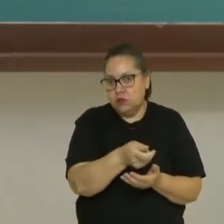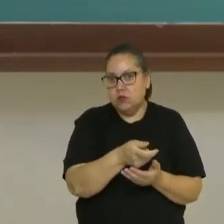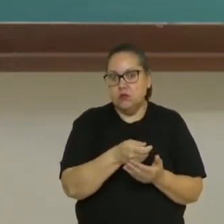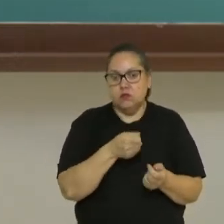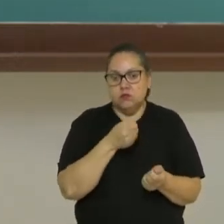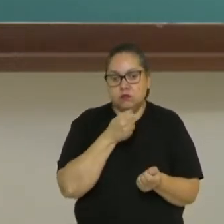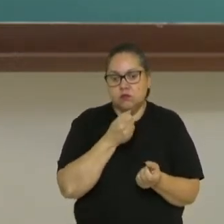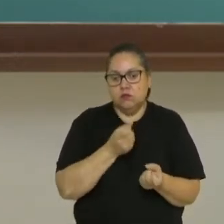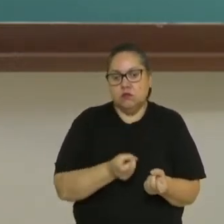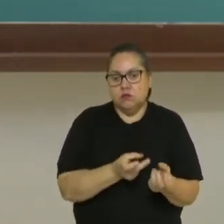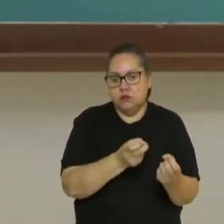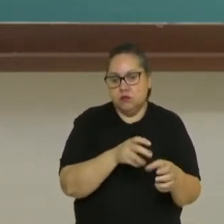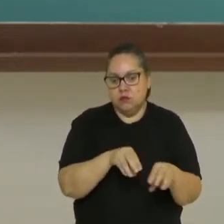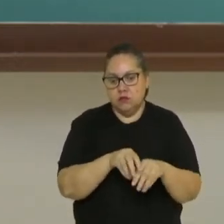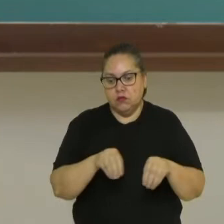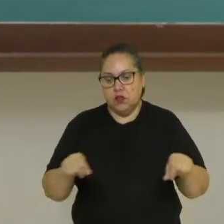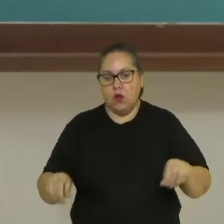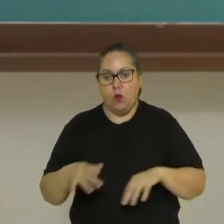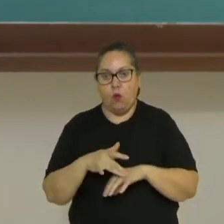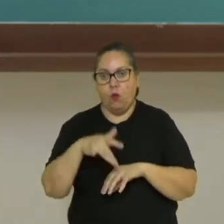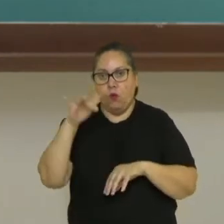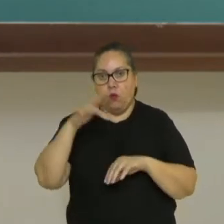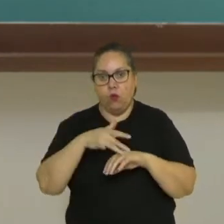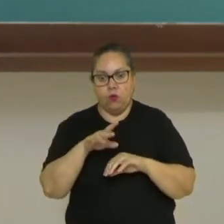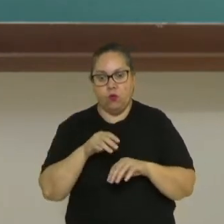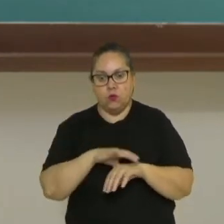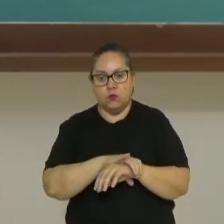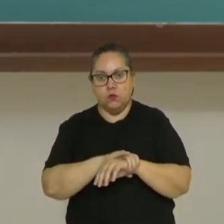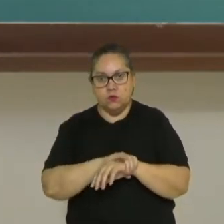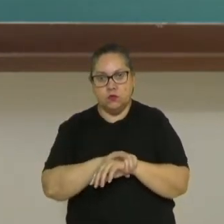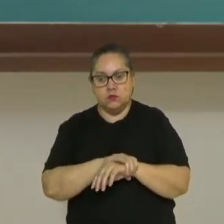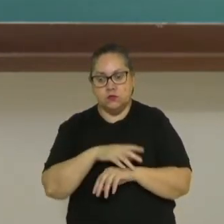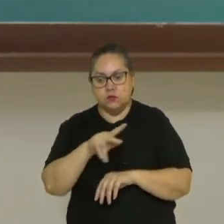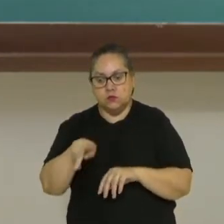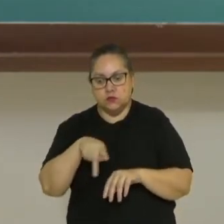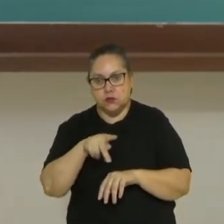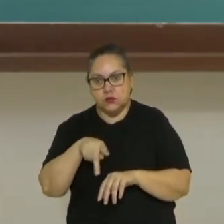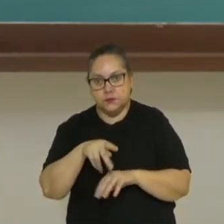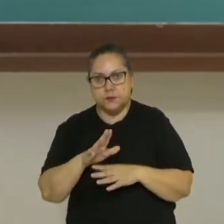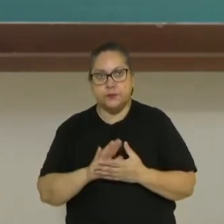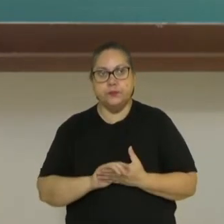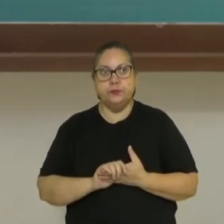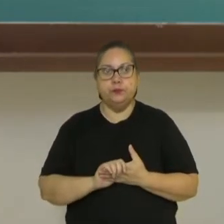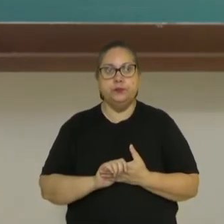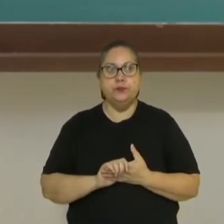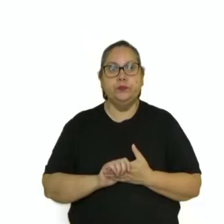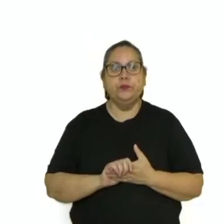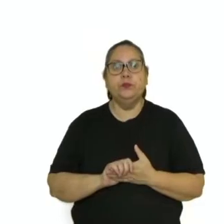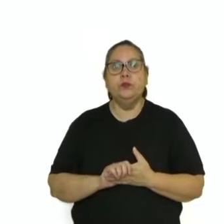conseguiria comprar terras ou ouro assegurado pelos países.